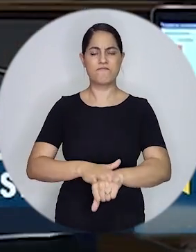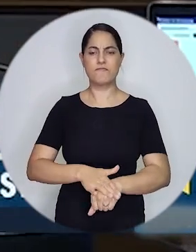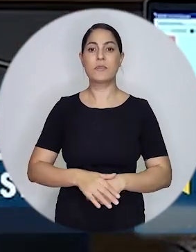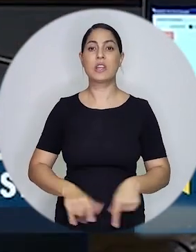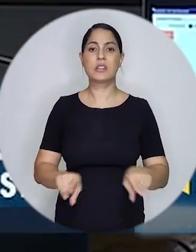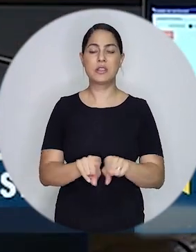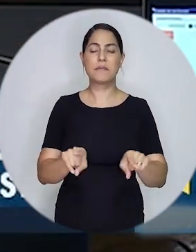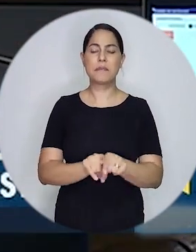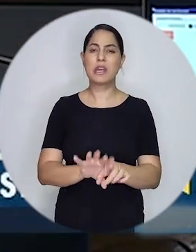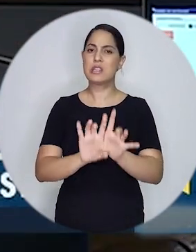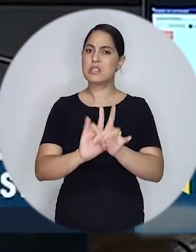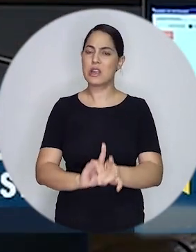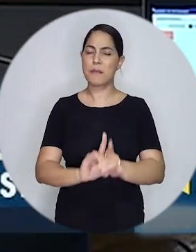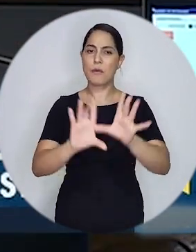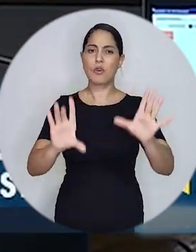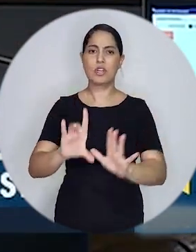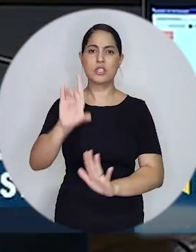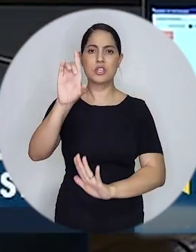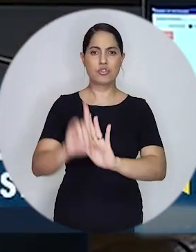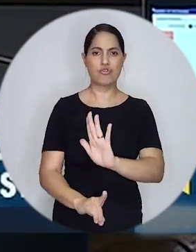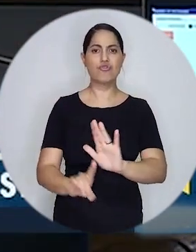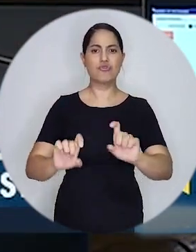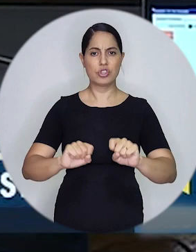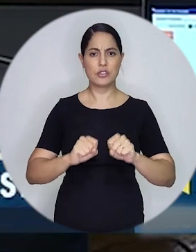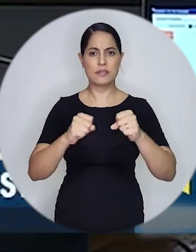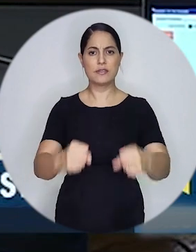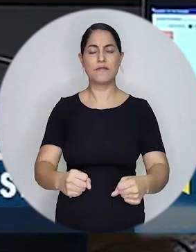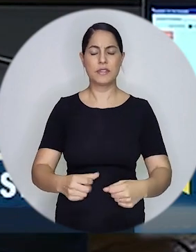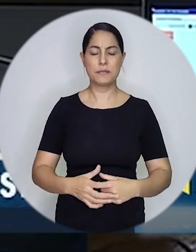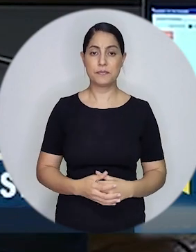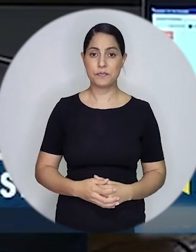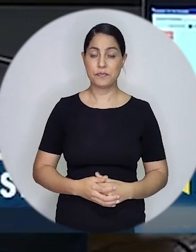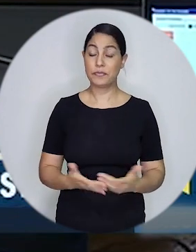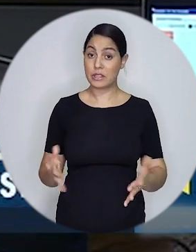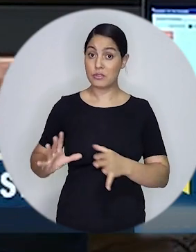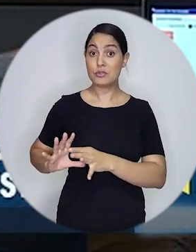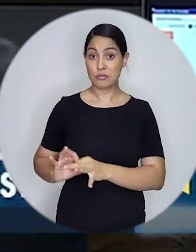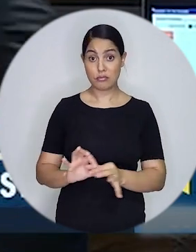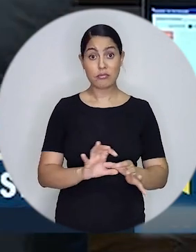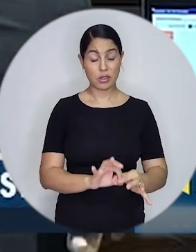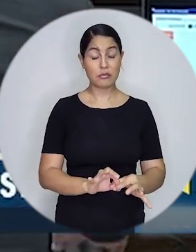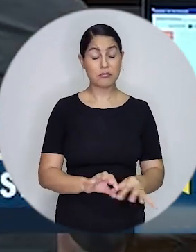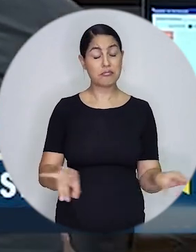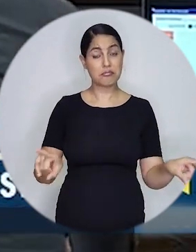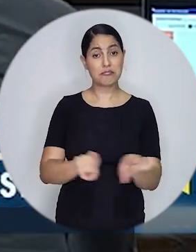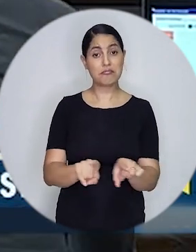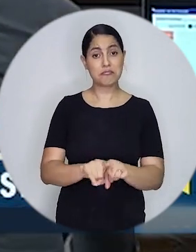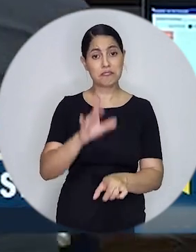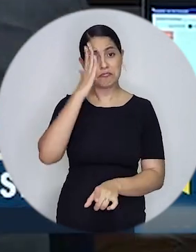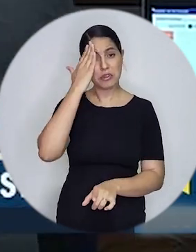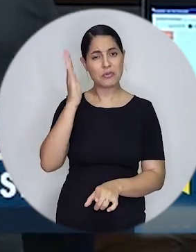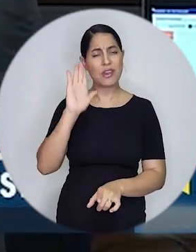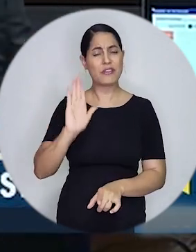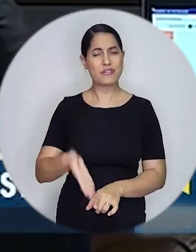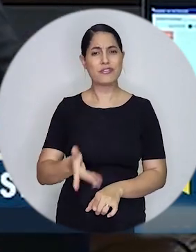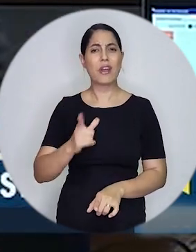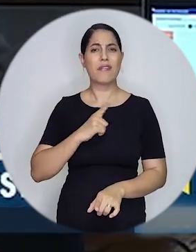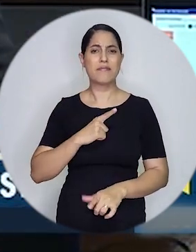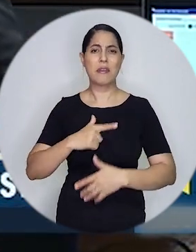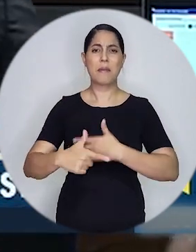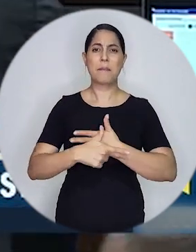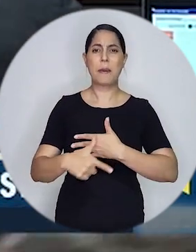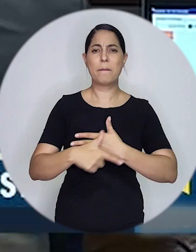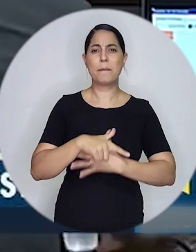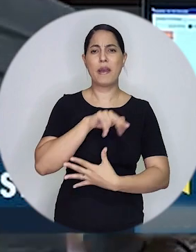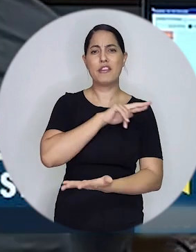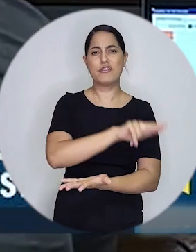justiça, defender a democracia e o Estado democrático de direito. Não obstante,